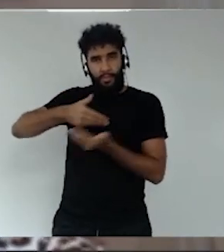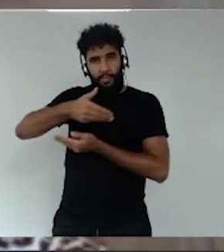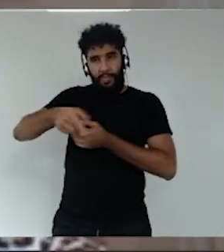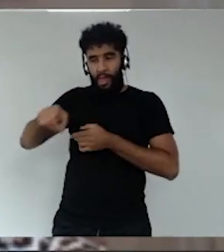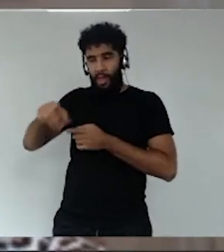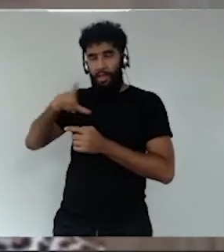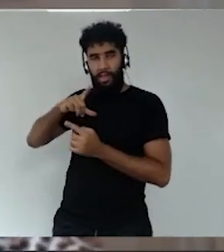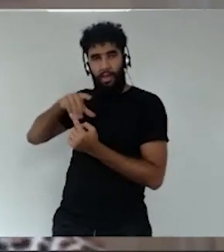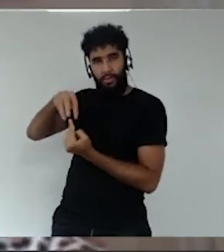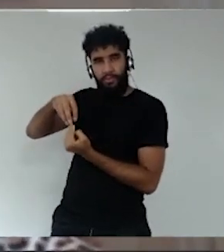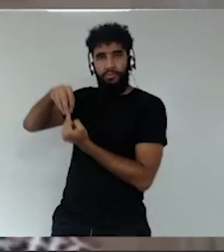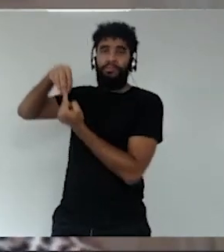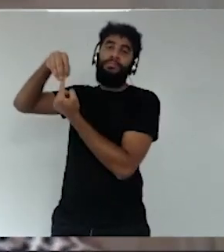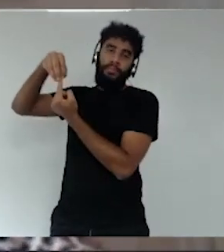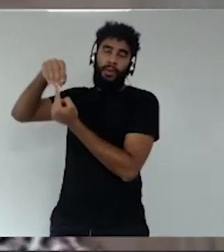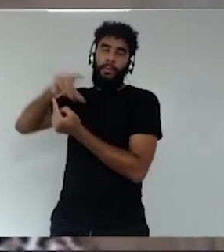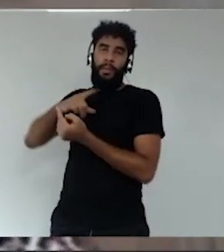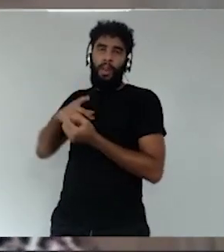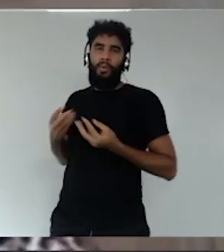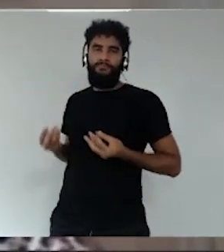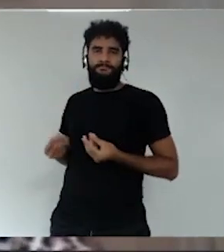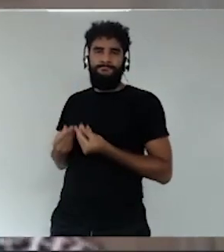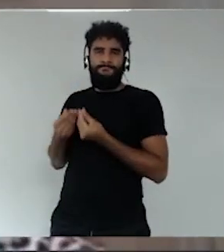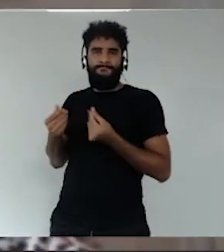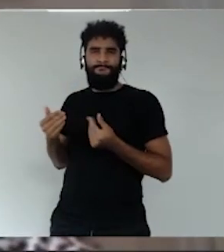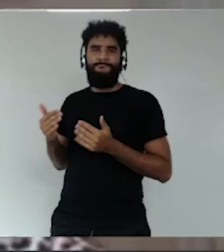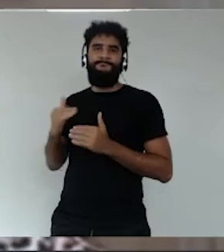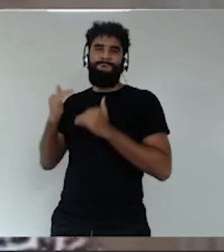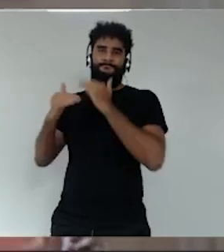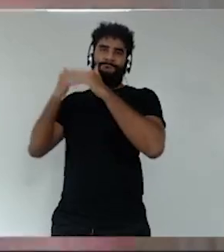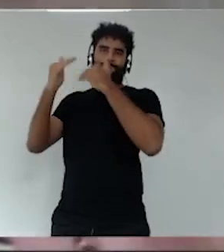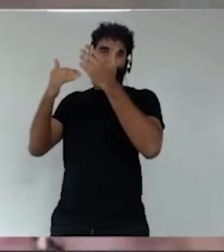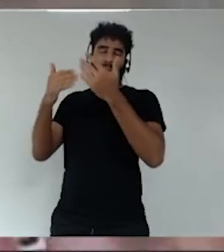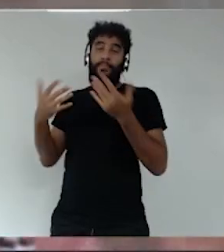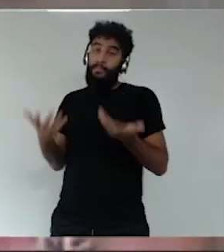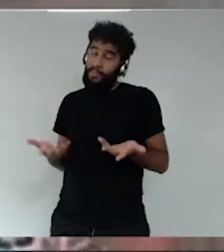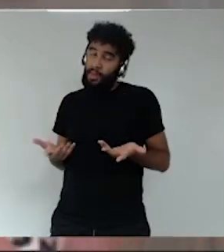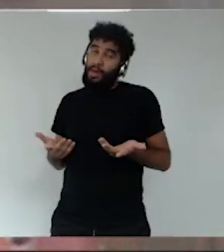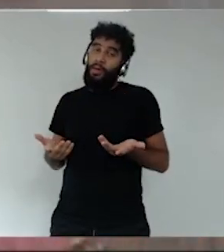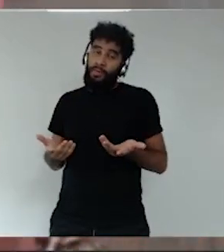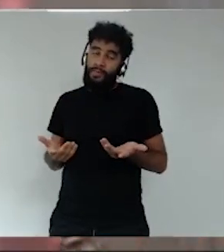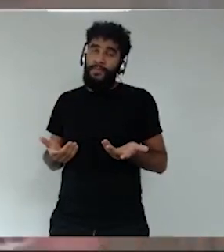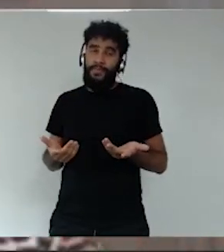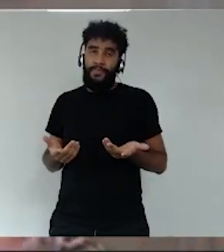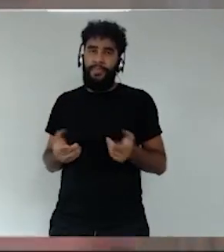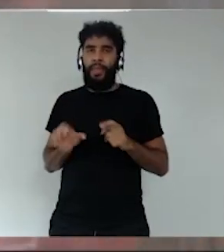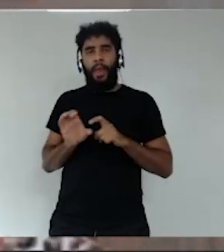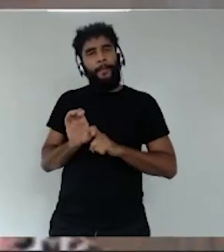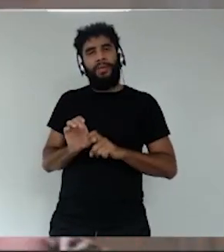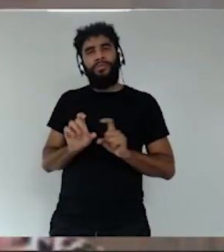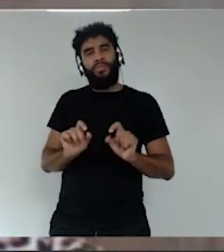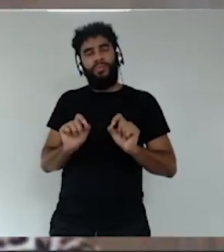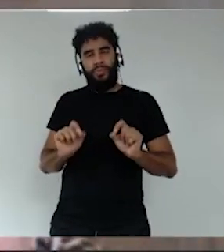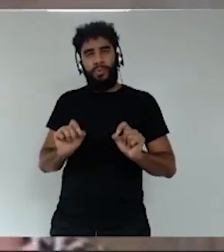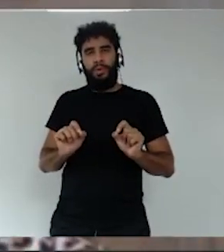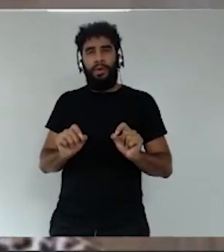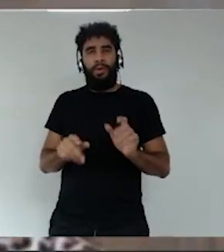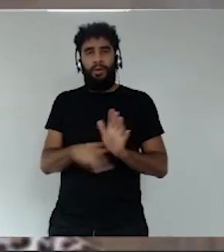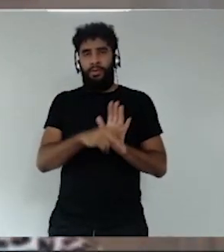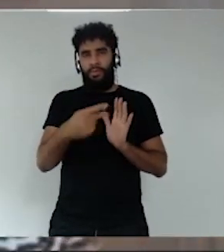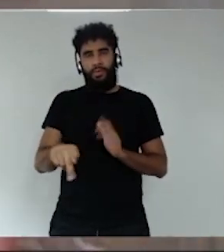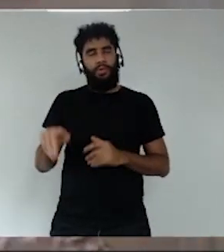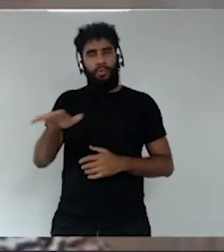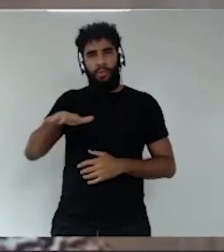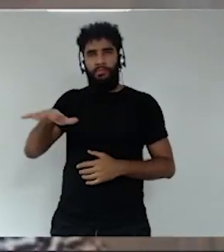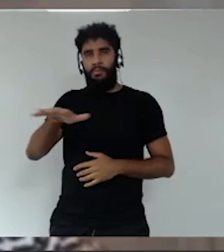se destaque, para que ele tenha uma melhor qualidade. Então, vai depender exatamente dessa concorrência do próprio